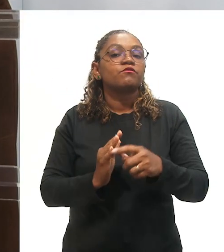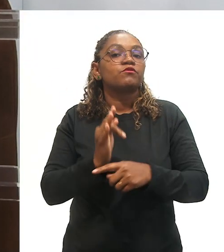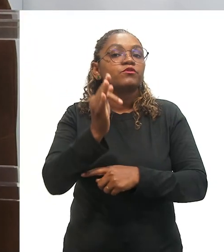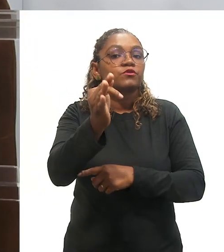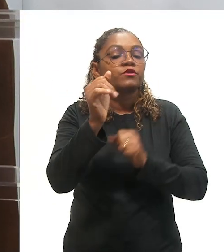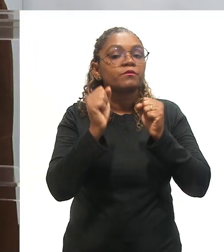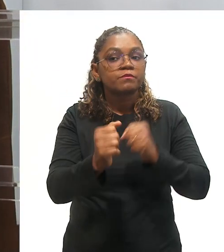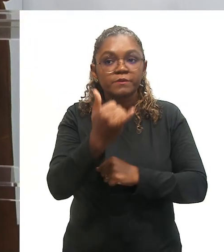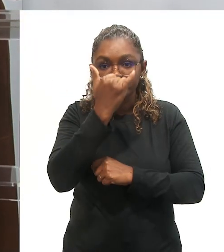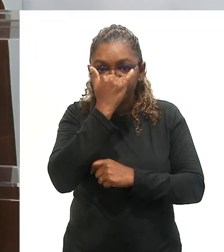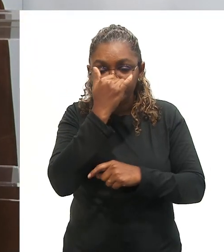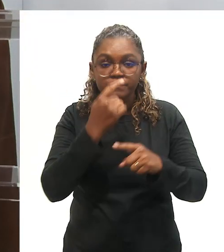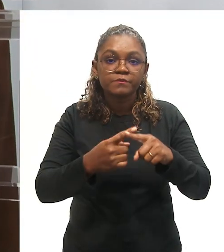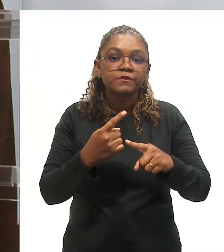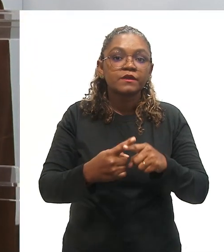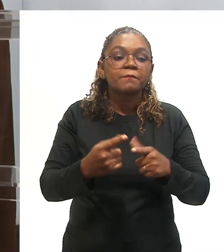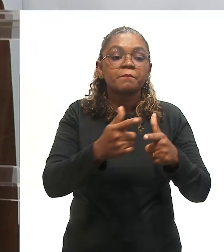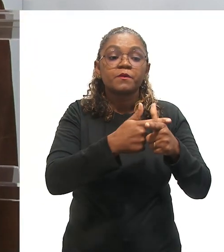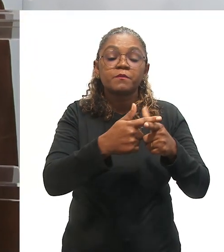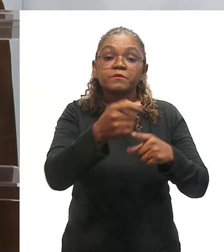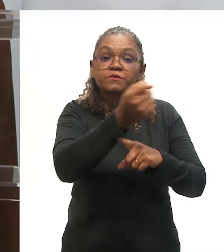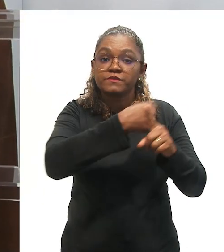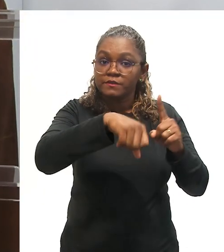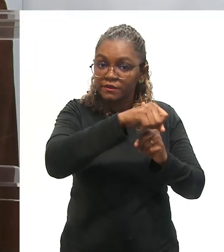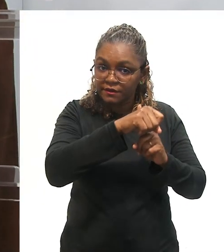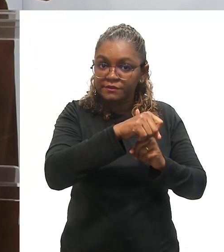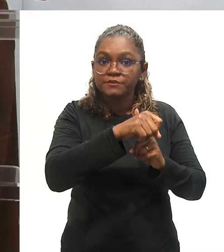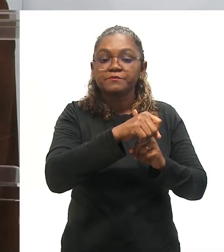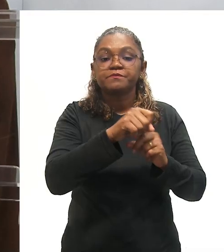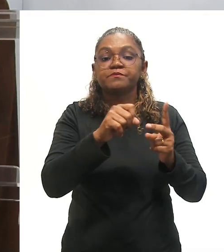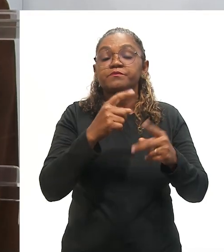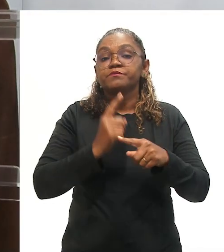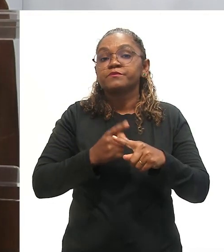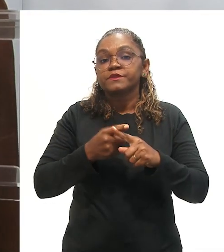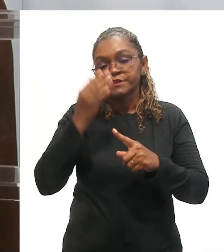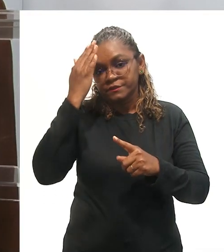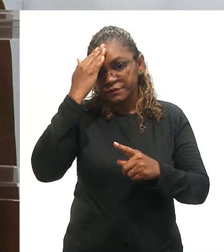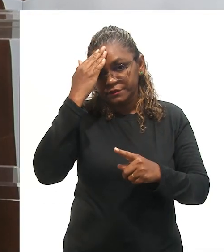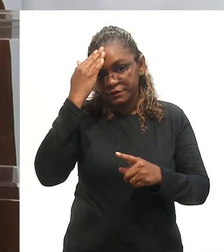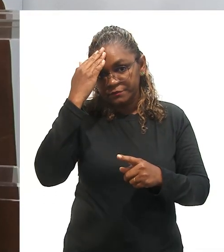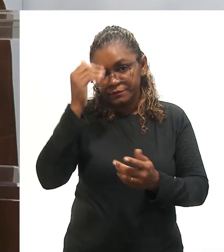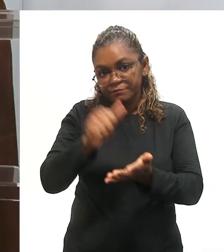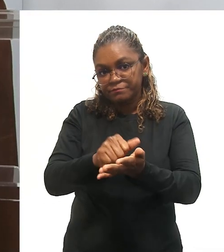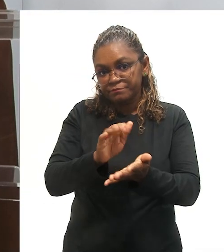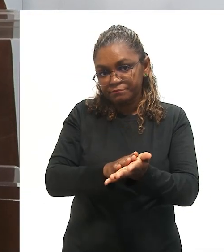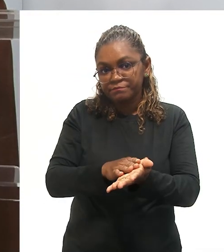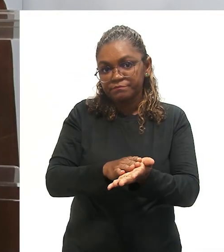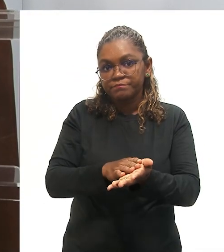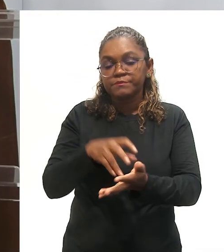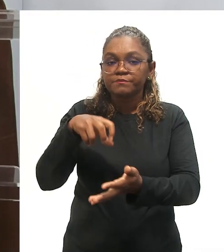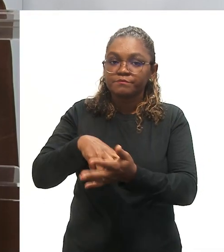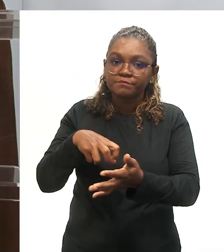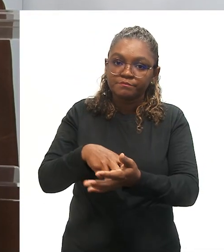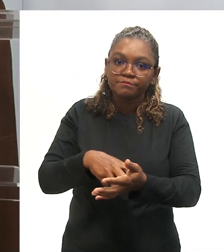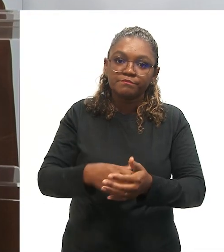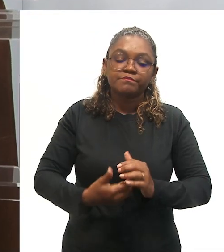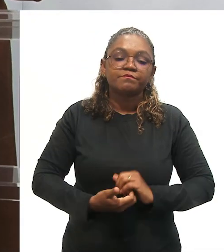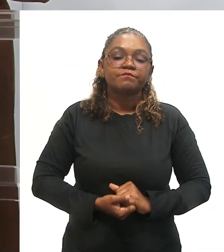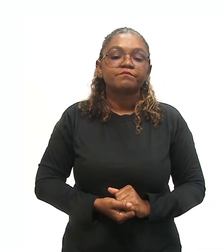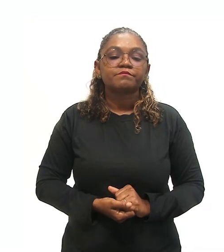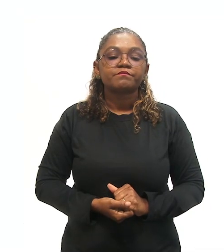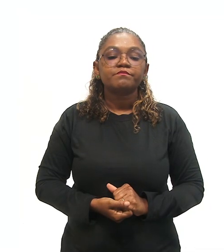dificuldade, problemas depois até mesmo para a população, por conta das penalidades que a gestão pode vir a